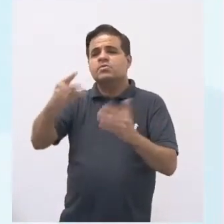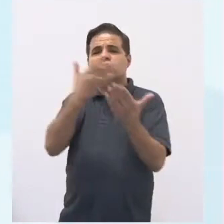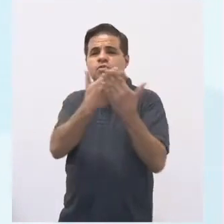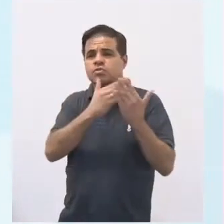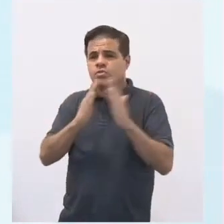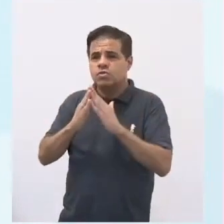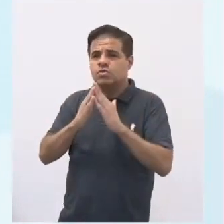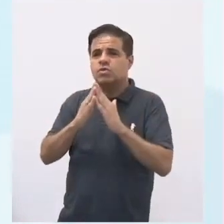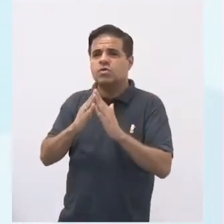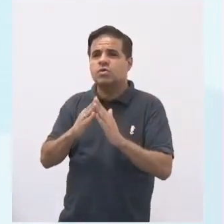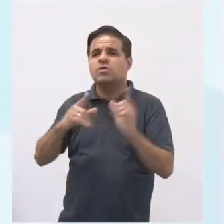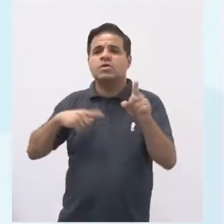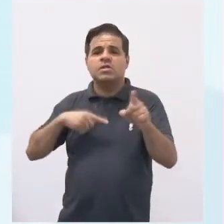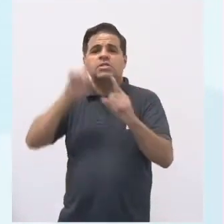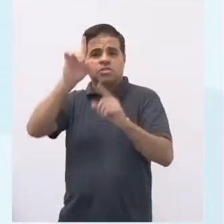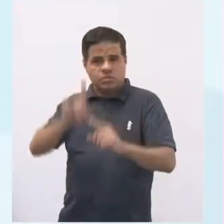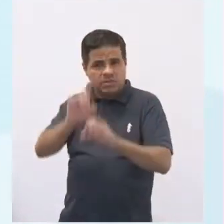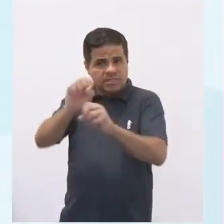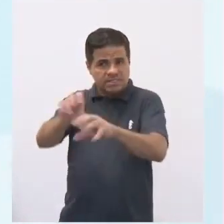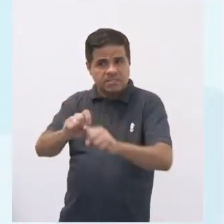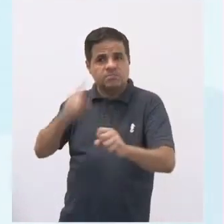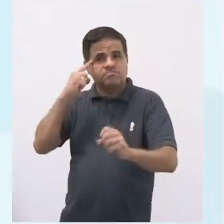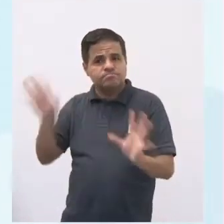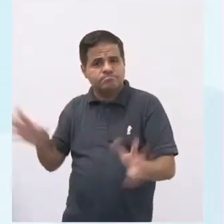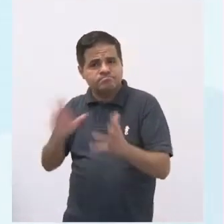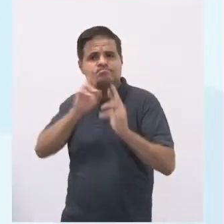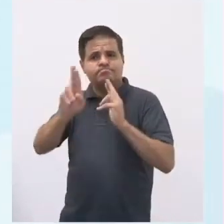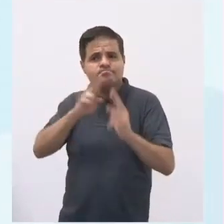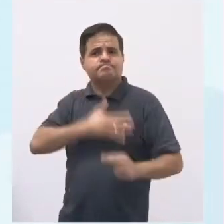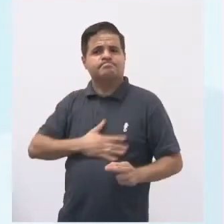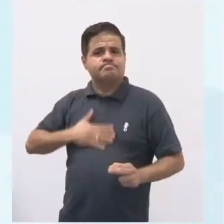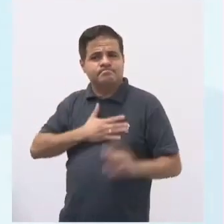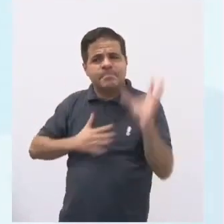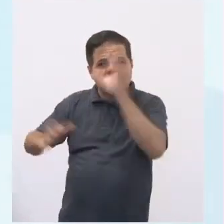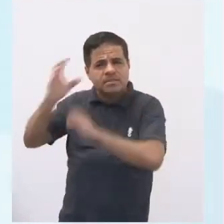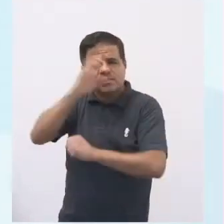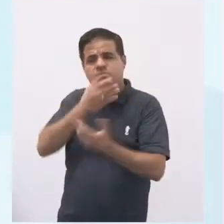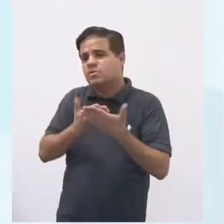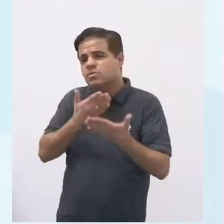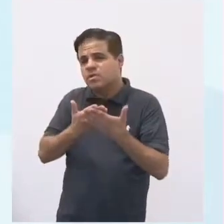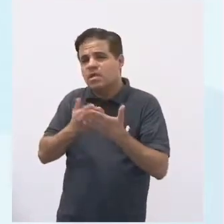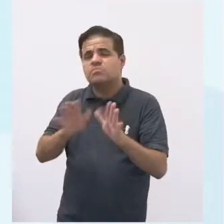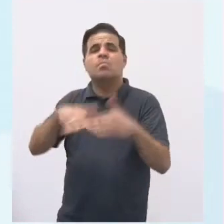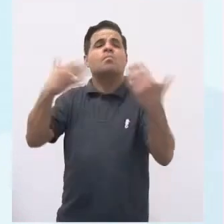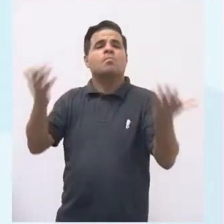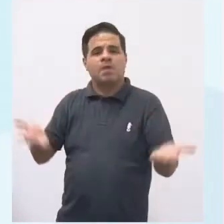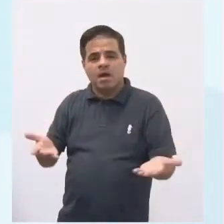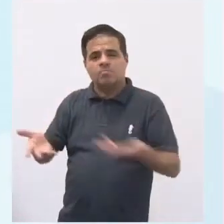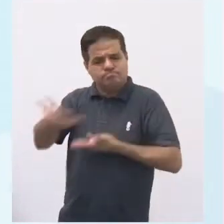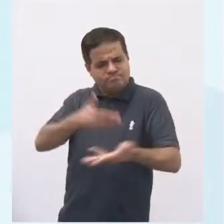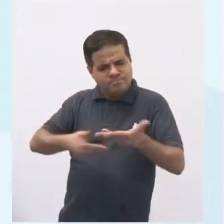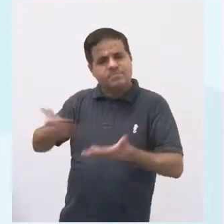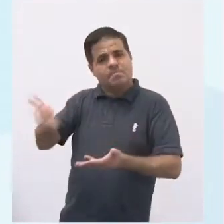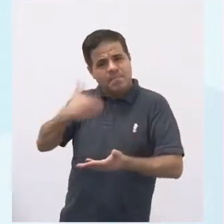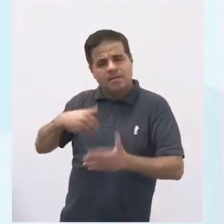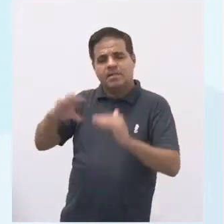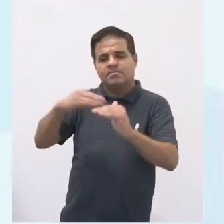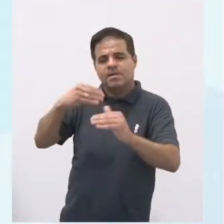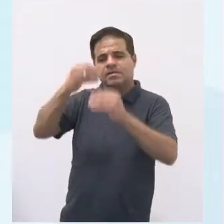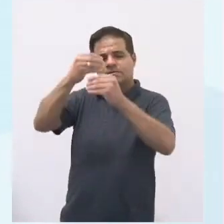escolar ou na sua diretoria de ensino, que promoveu resultado satisfatório nas aprendizagens dos estudantes. Compartilha com a